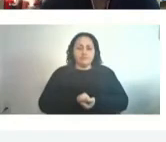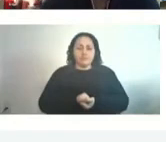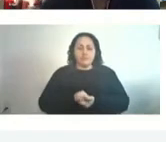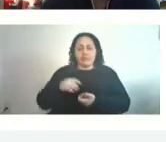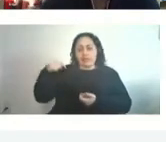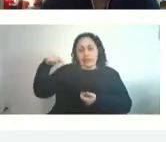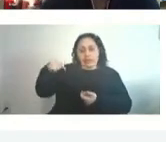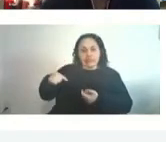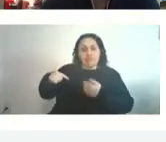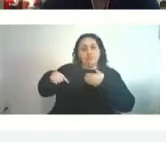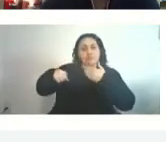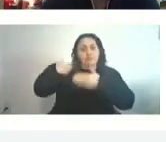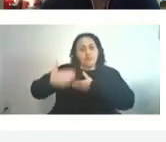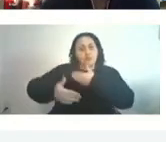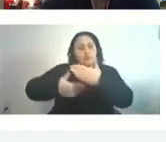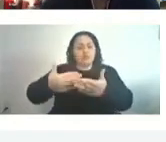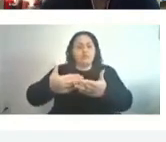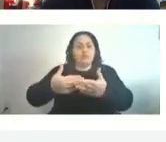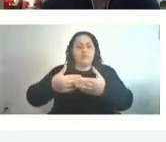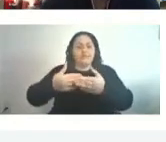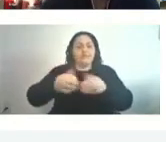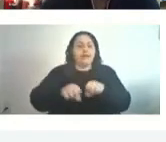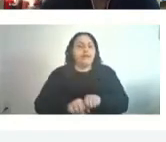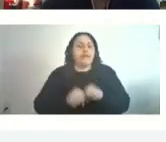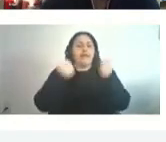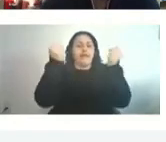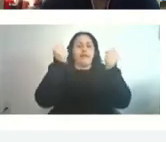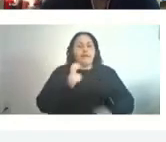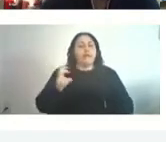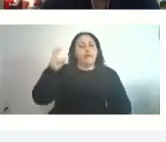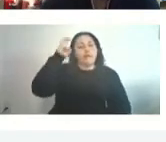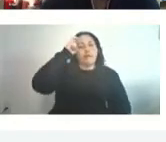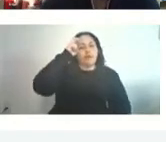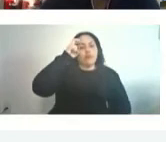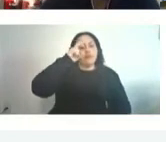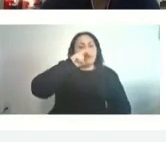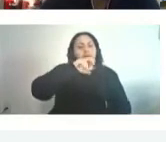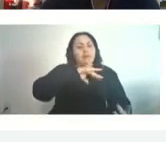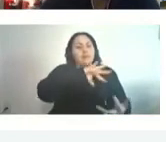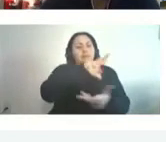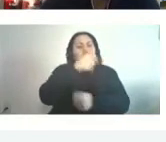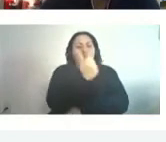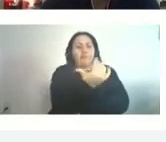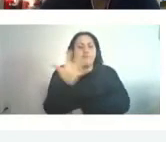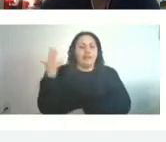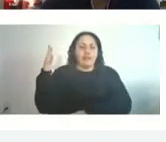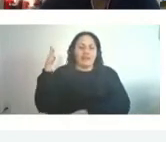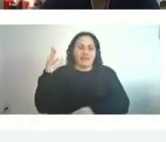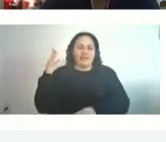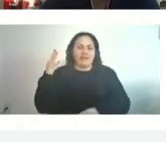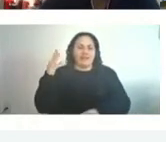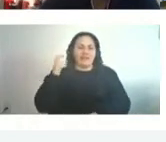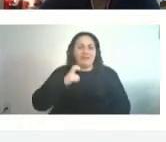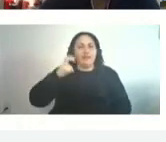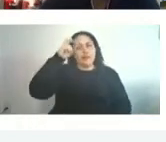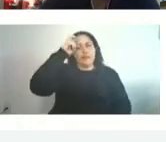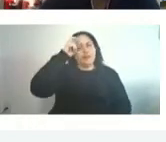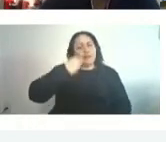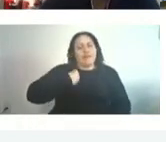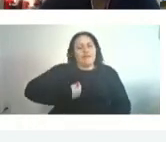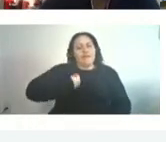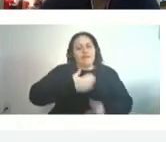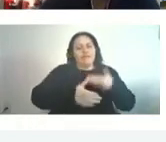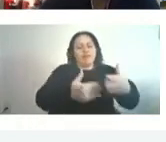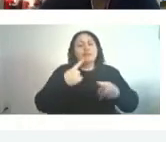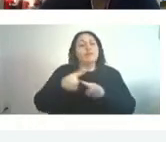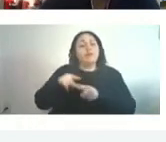da cultura do planeta, né, da cultura da sobrevivência, porque ela é uma ideia de que o homem tinha que dominar a natureza e não que que o homem teria que